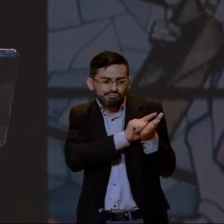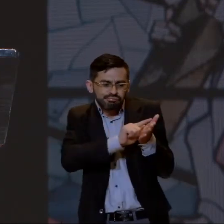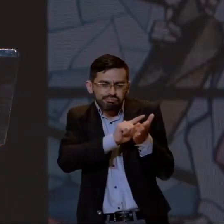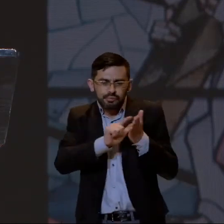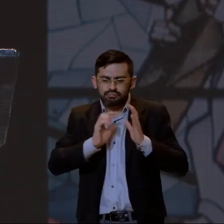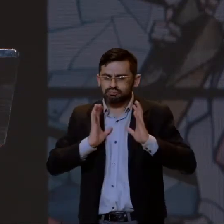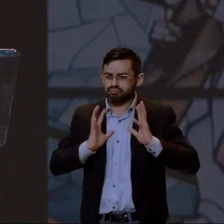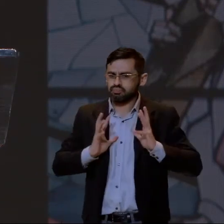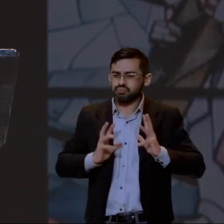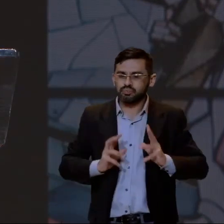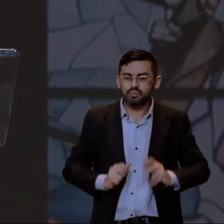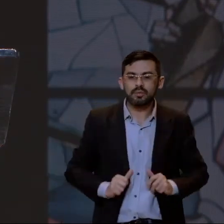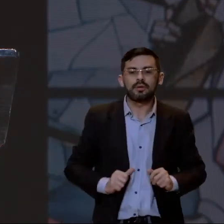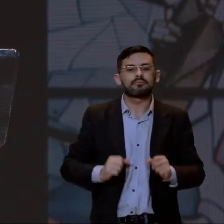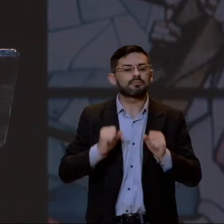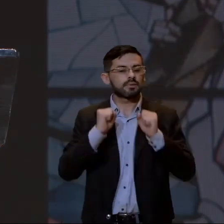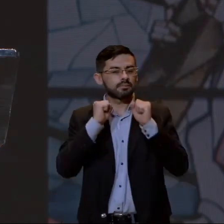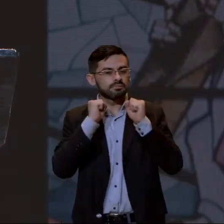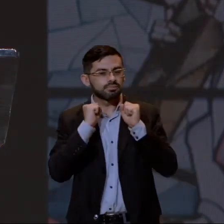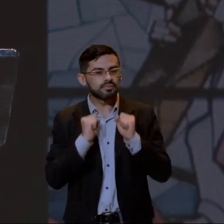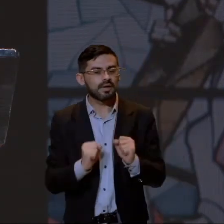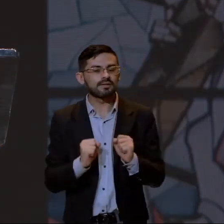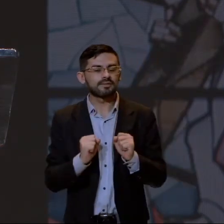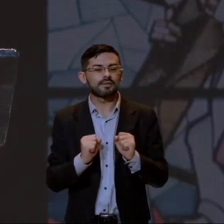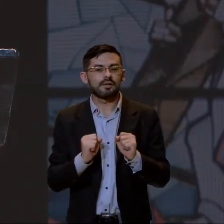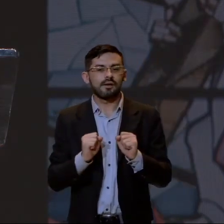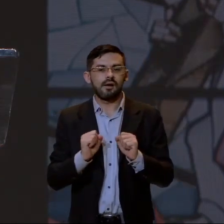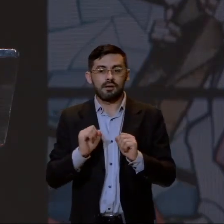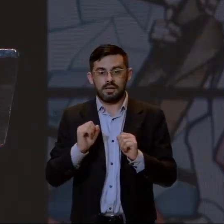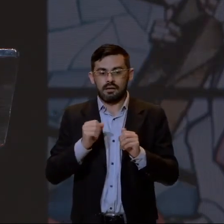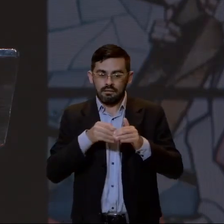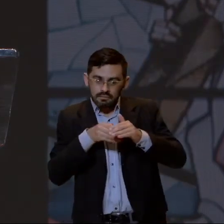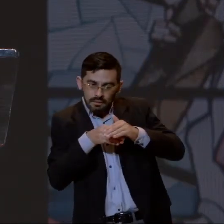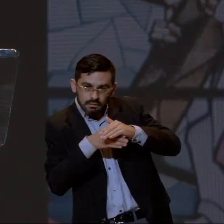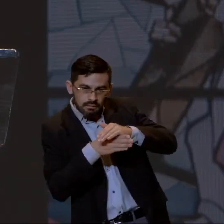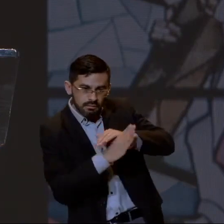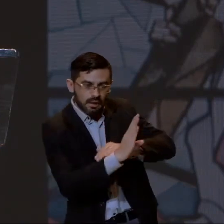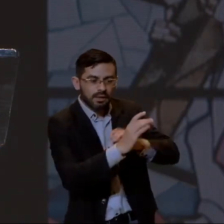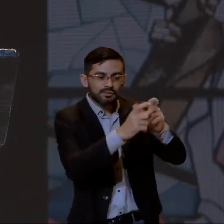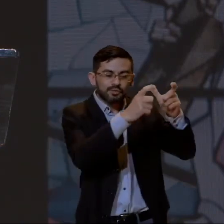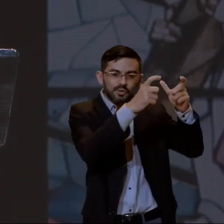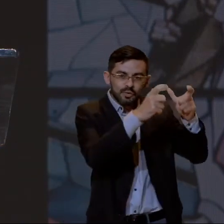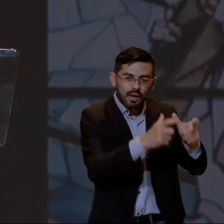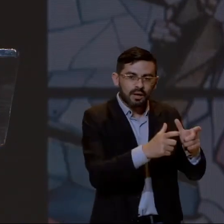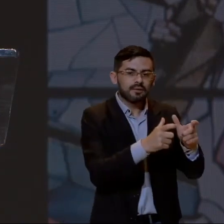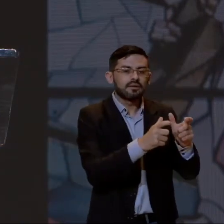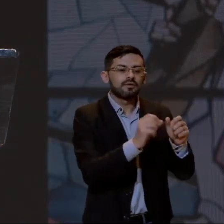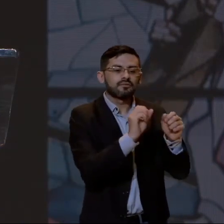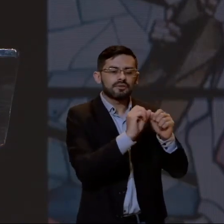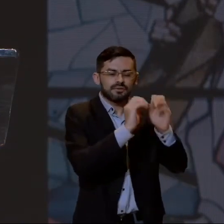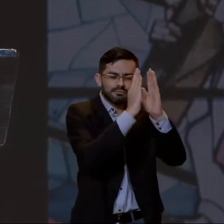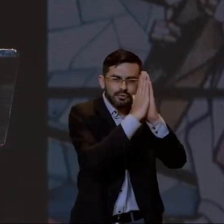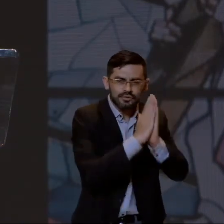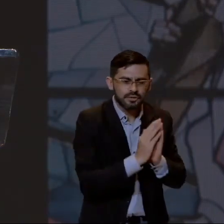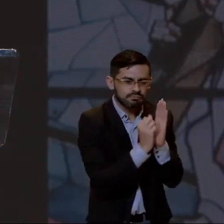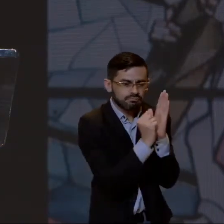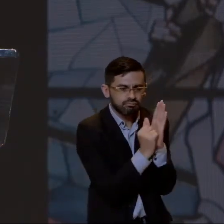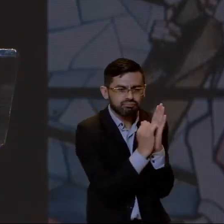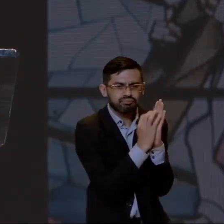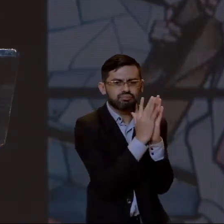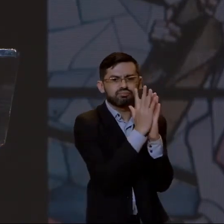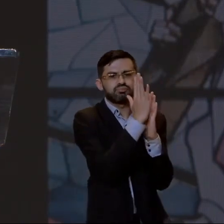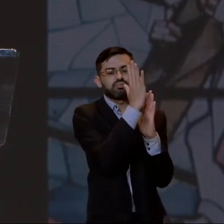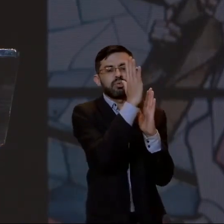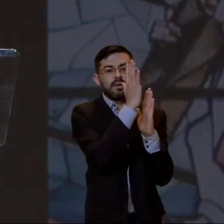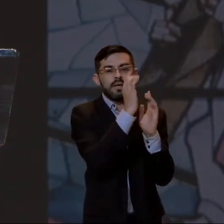purificação para que pudesse ter acesso ao Santo dos Santos e ali queimar o incenso no altar.